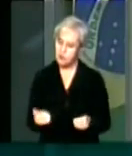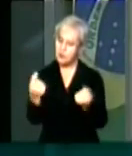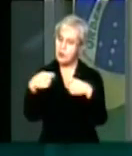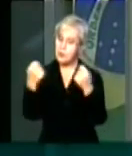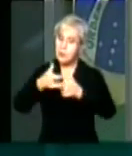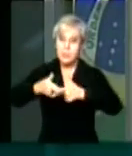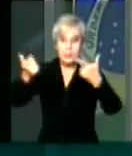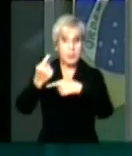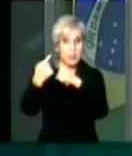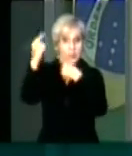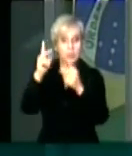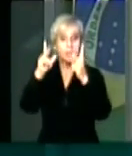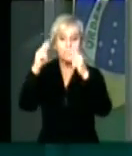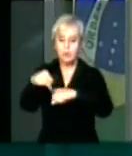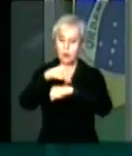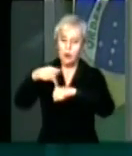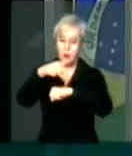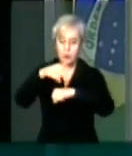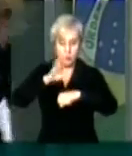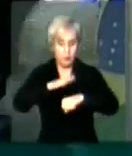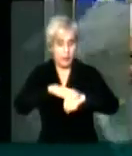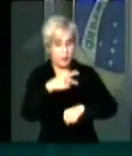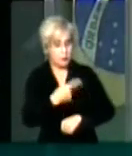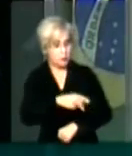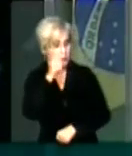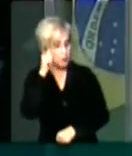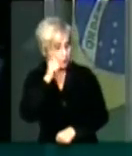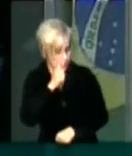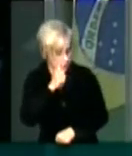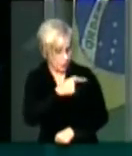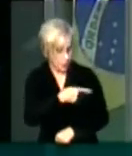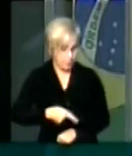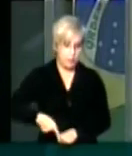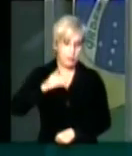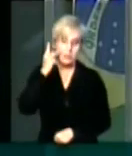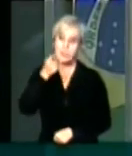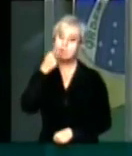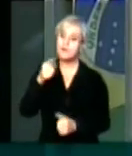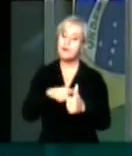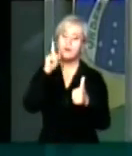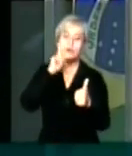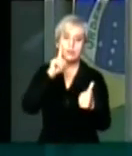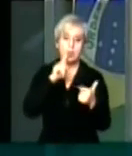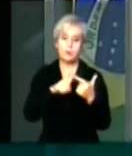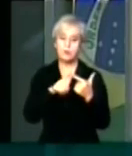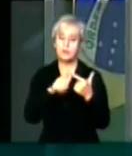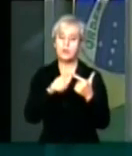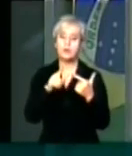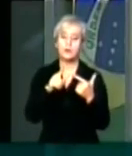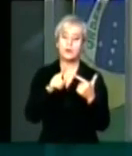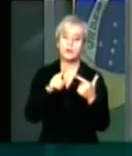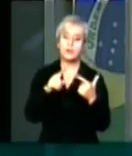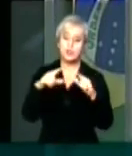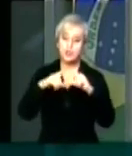precisa crescer como os países que ela citou: Estados Unidos, União Europeia, China e Japão.